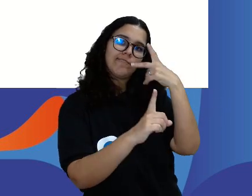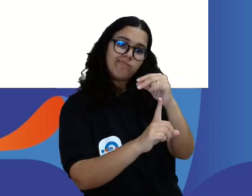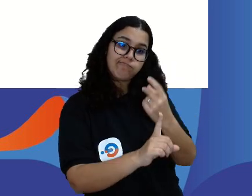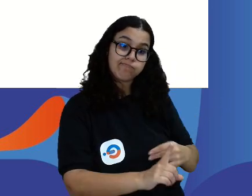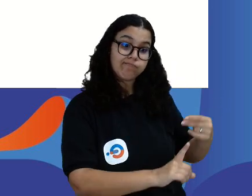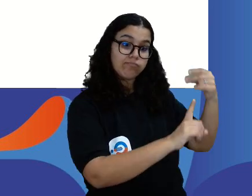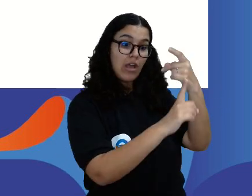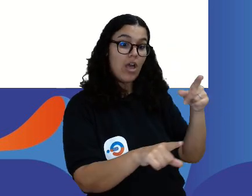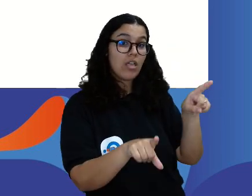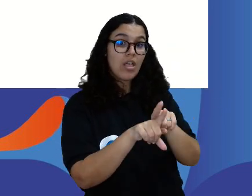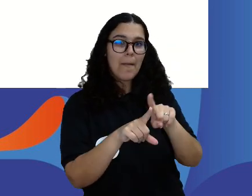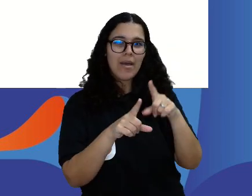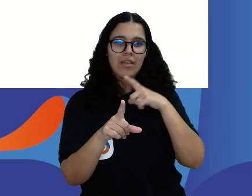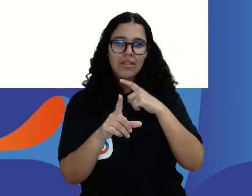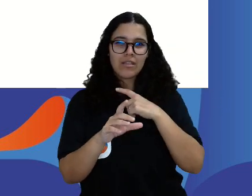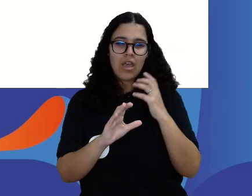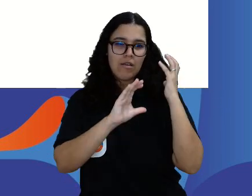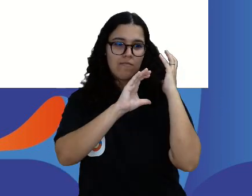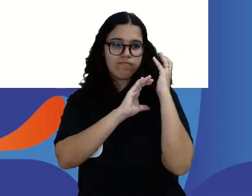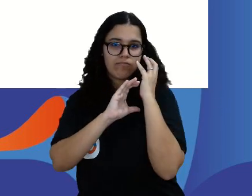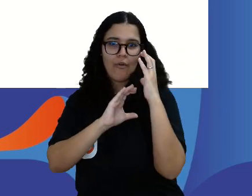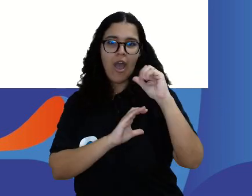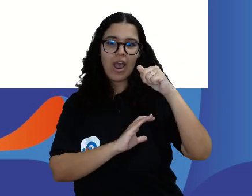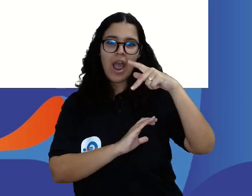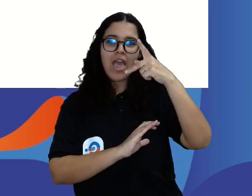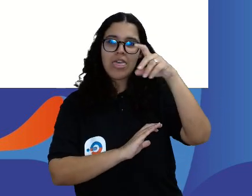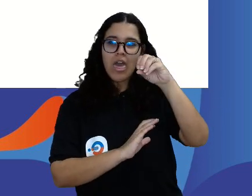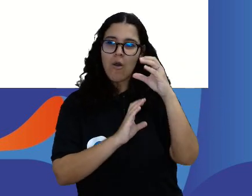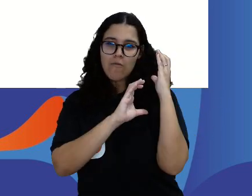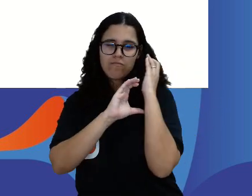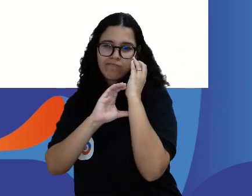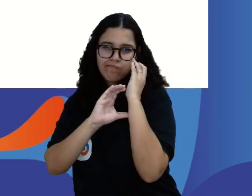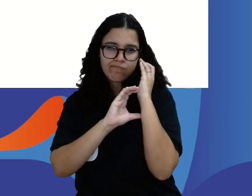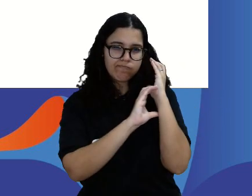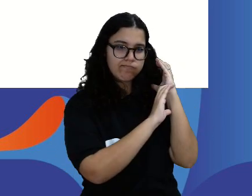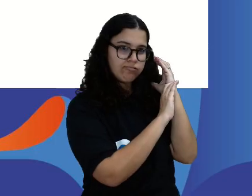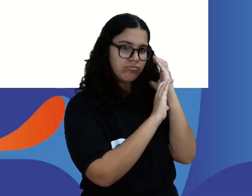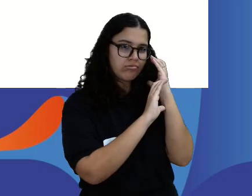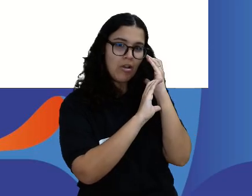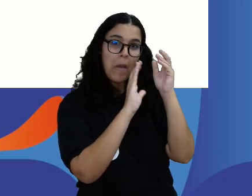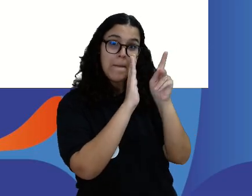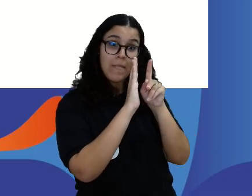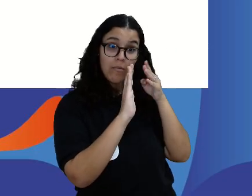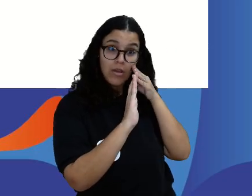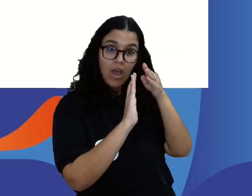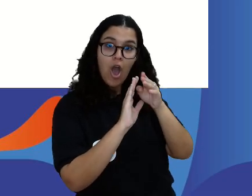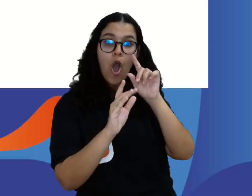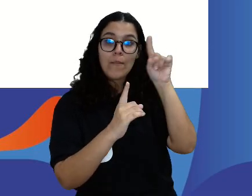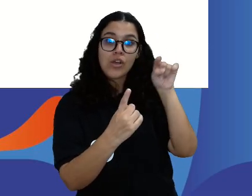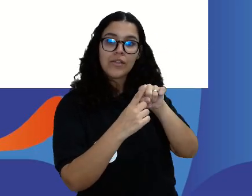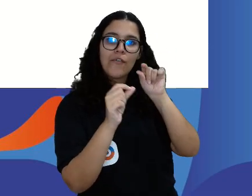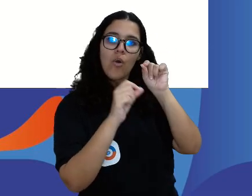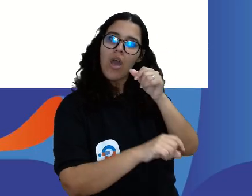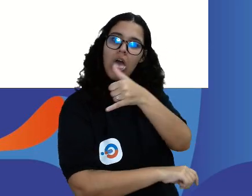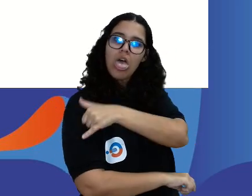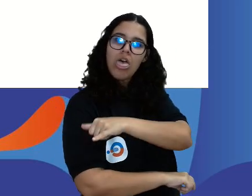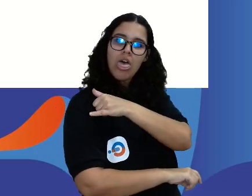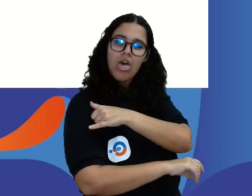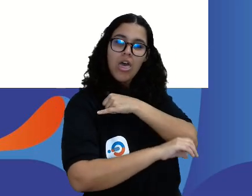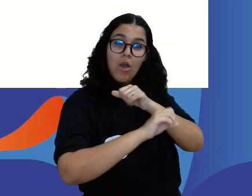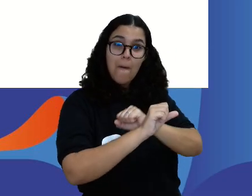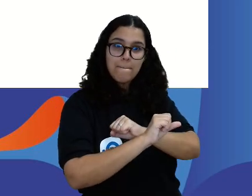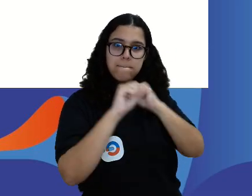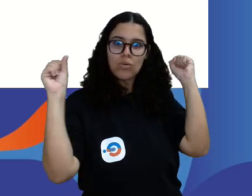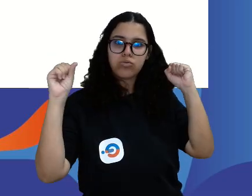Eles apontam os canhões dos navios para a capital do Rio de Janeiro, né? A capital